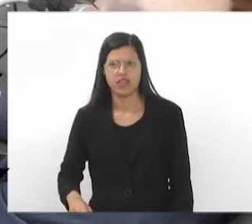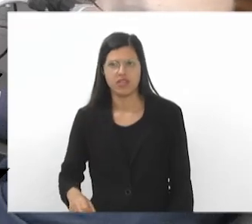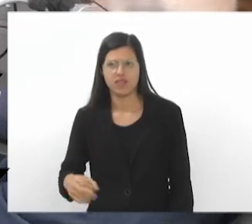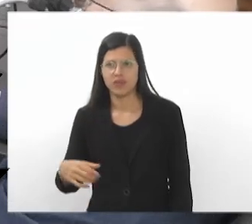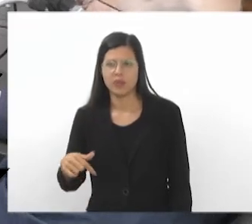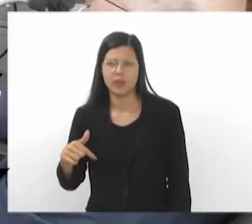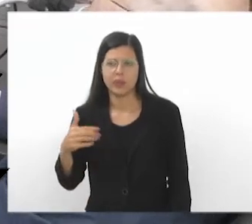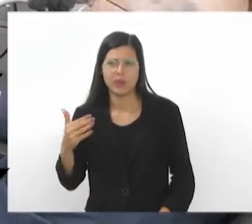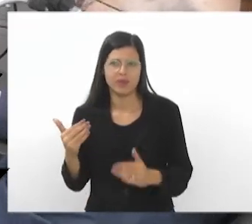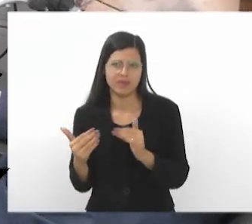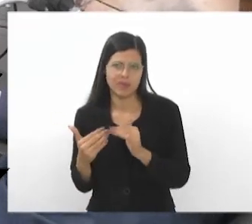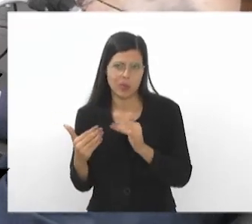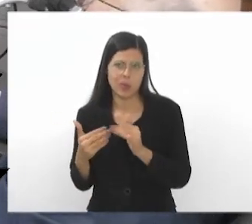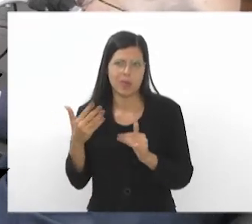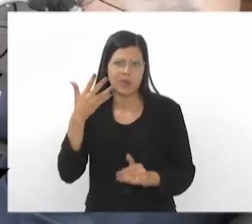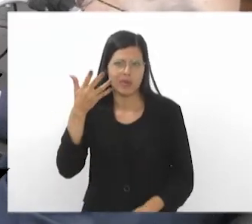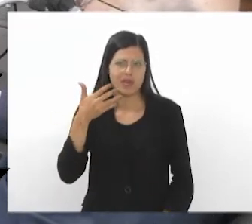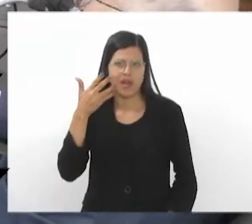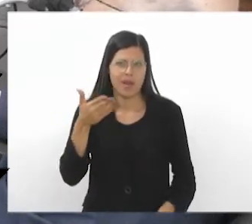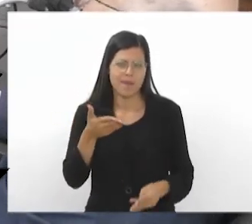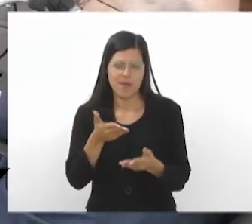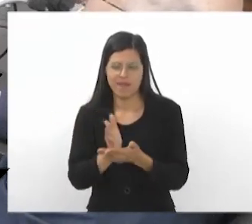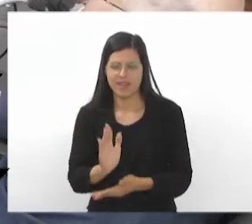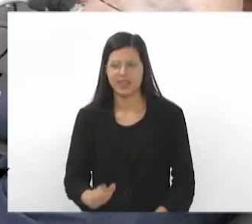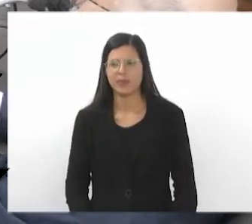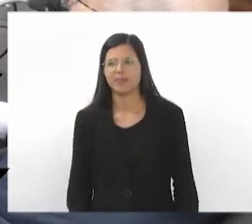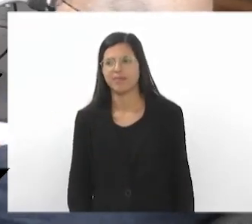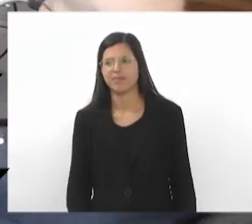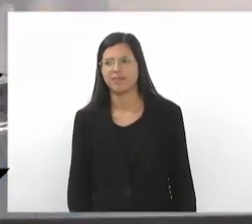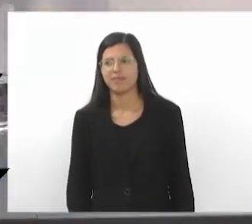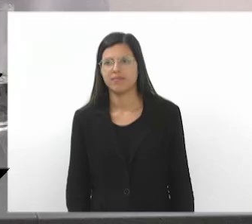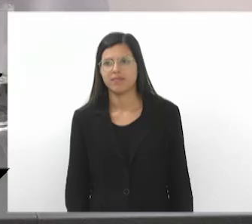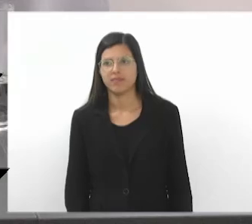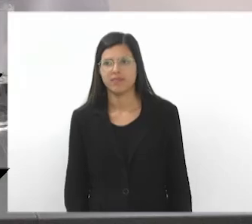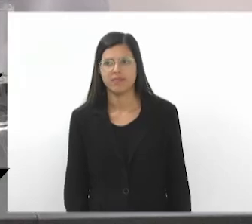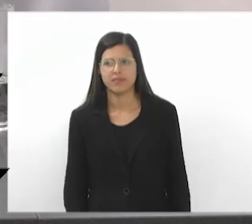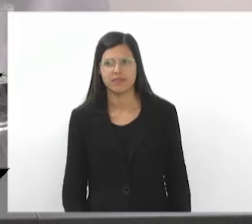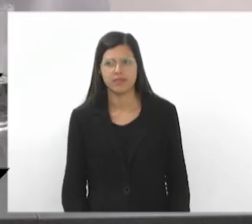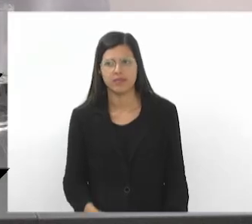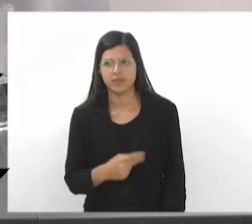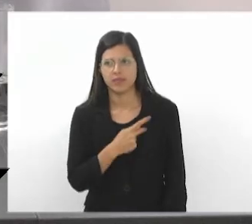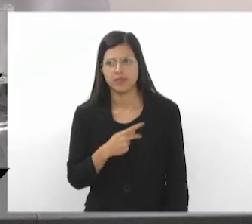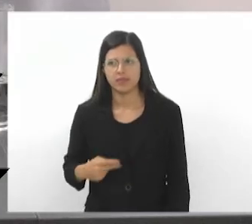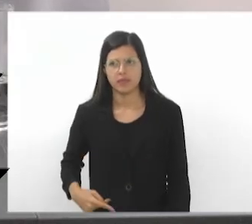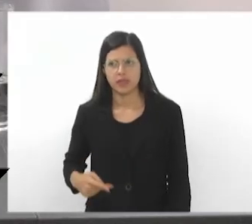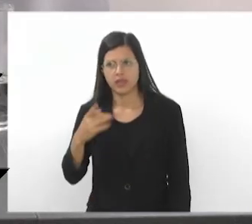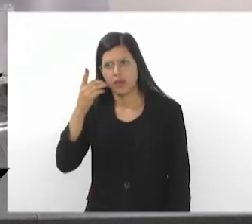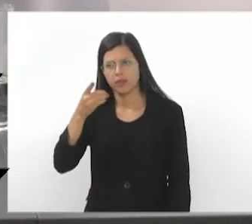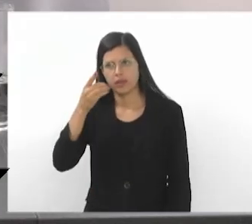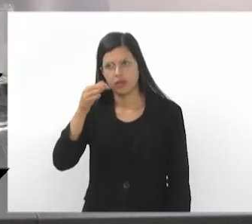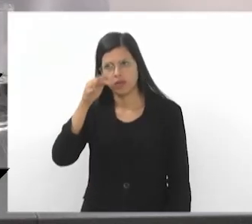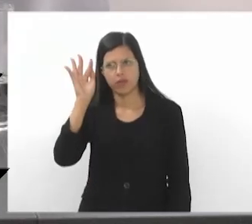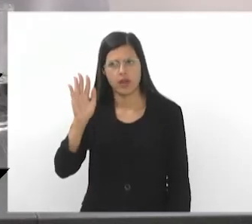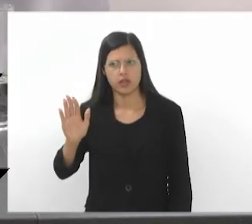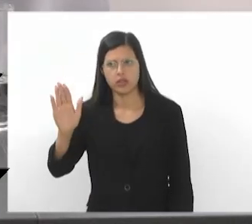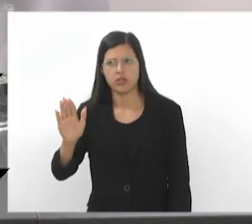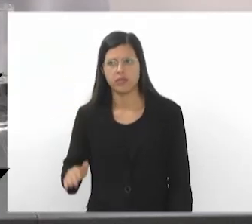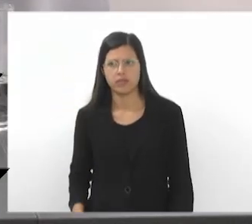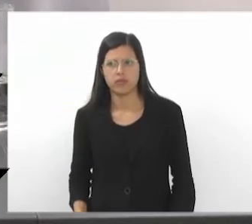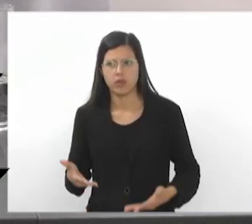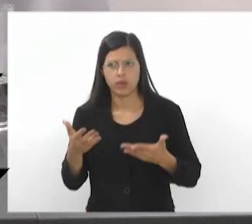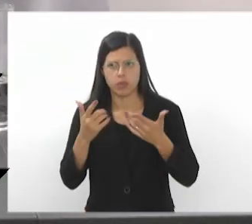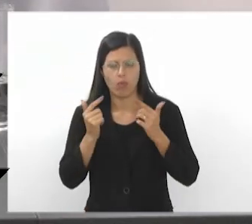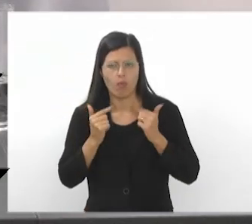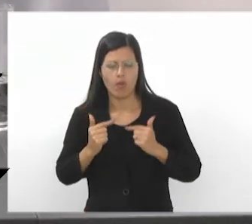Excelência colocou, aprovado. Então, presidente, deputado... Eu gostaria de me abster, porque